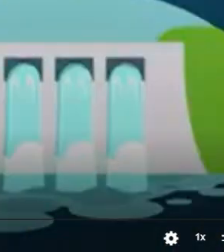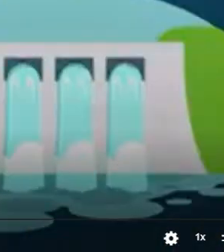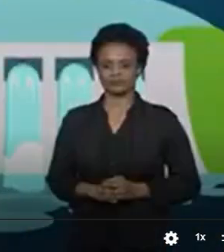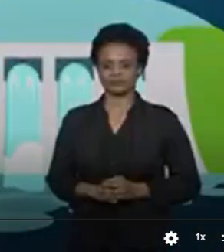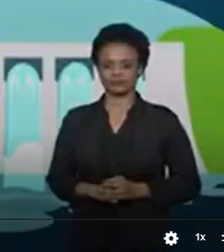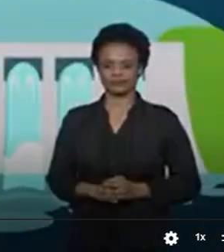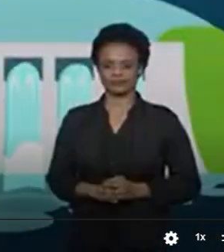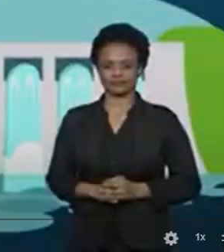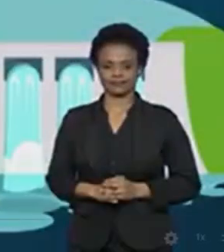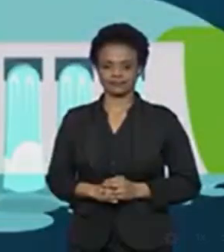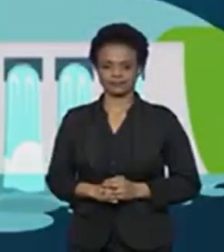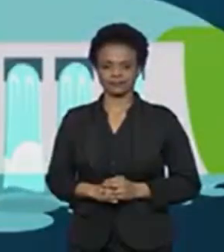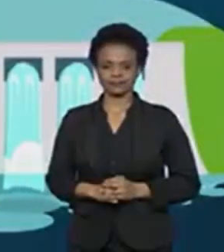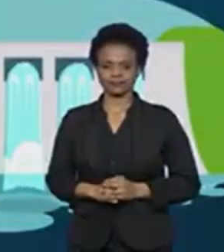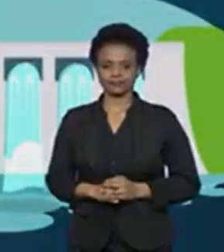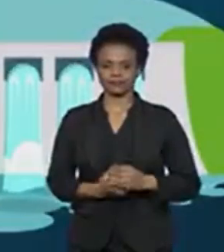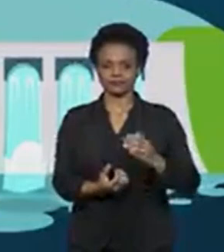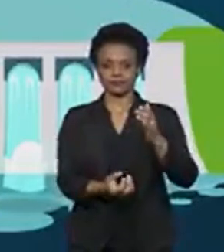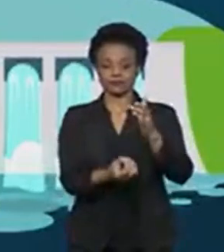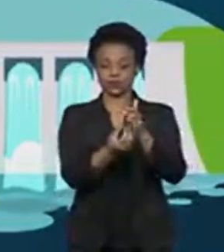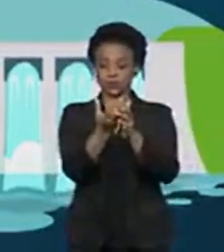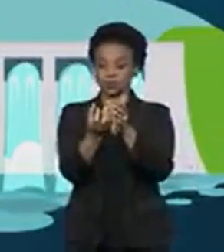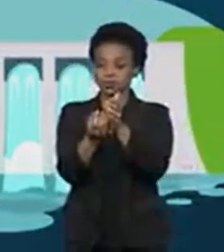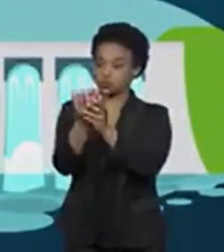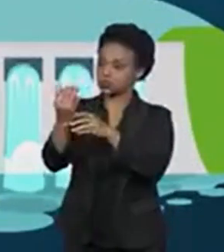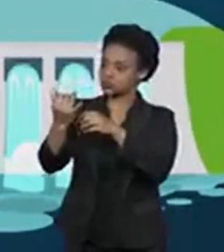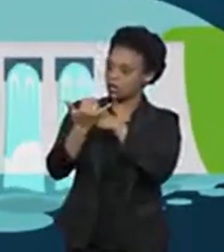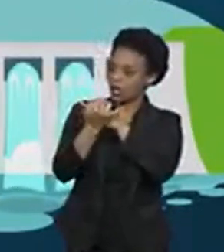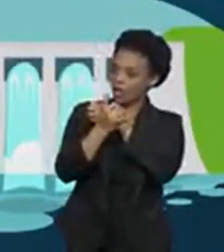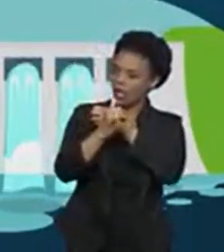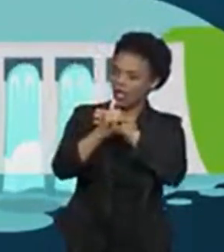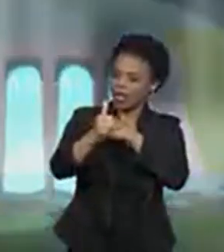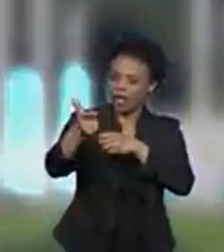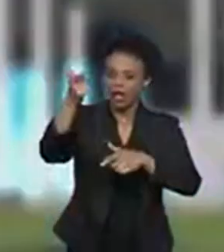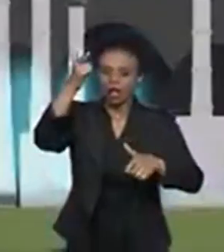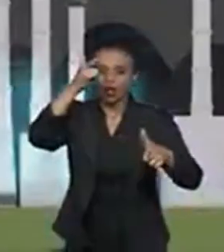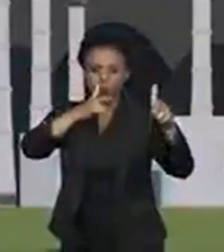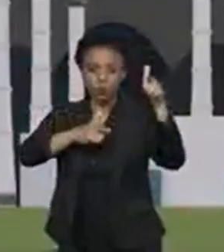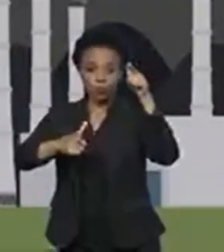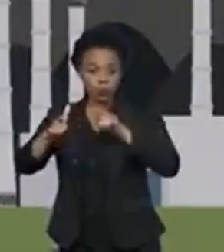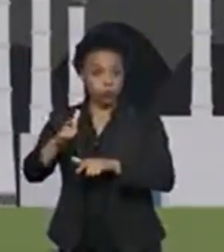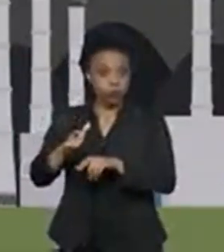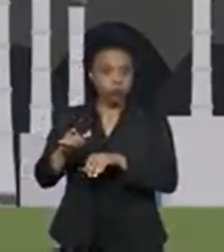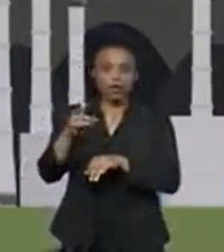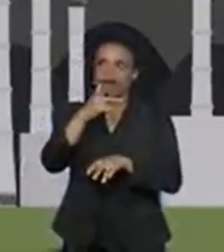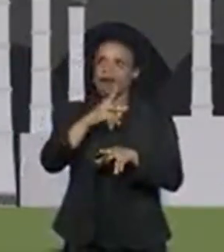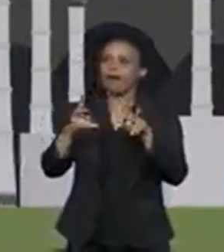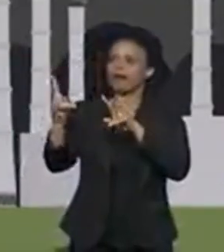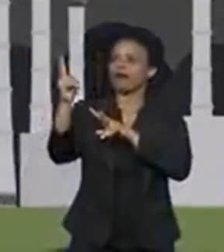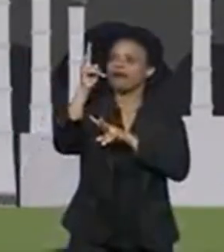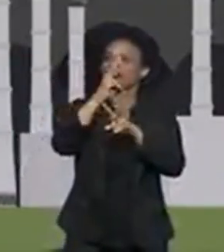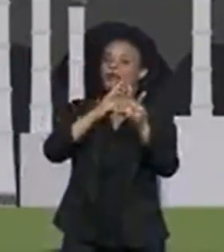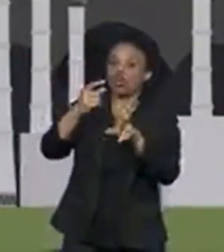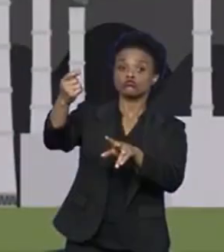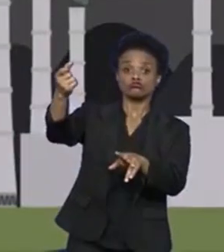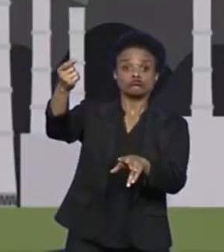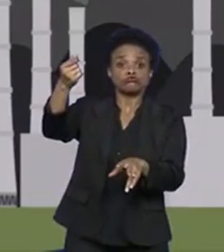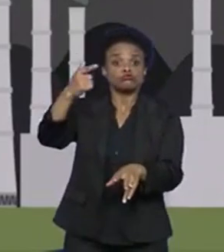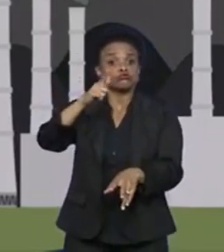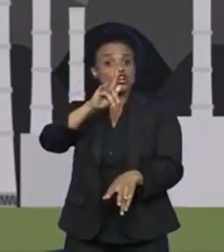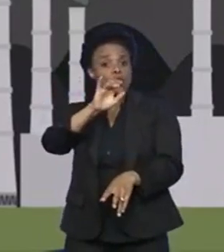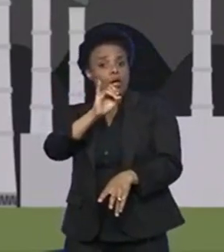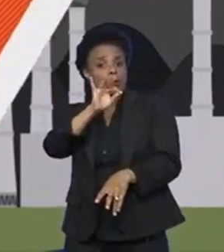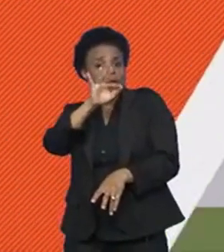A produção de energia renovável, como a eólica, a solar e a geotermal, ainda não são suficientes para